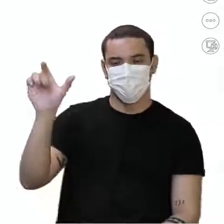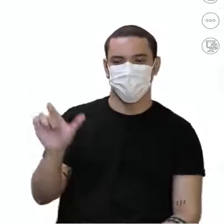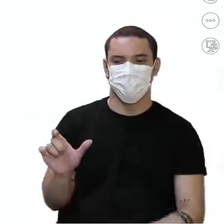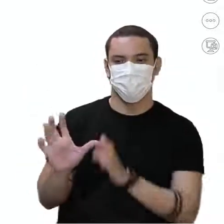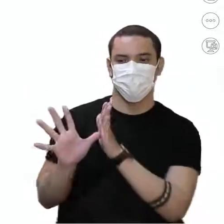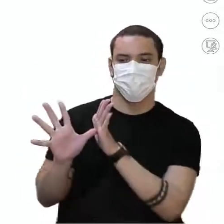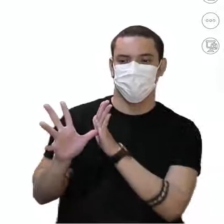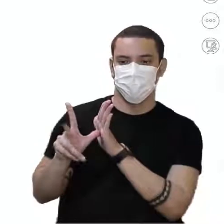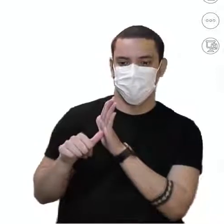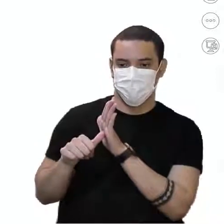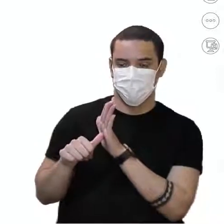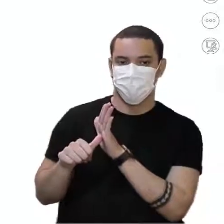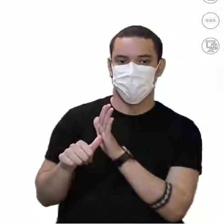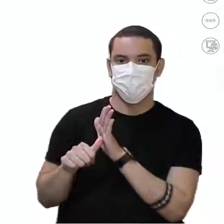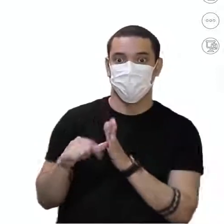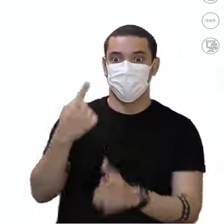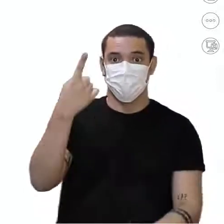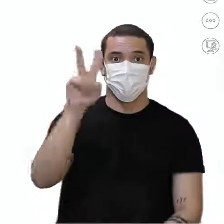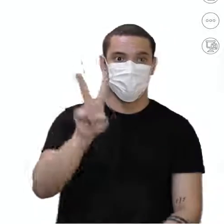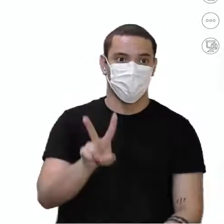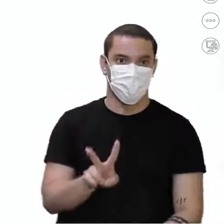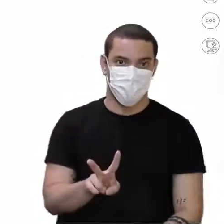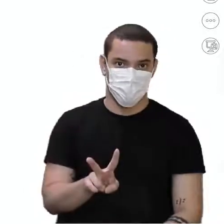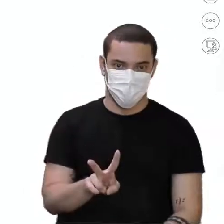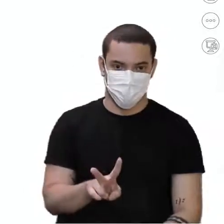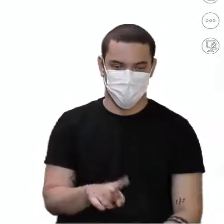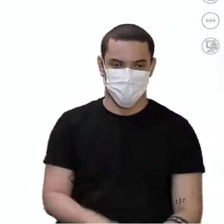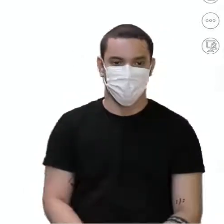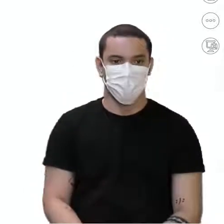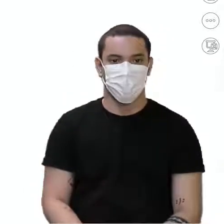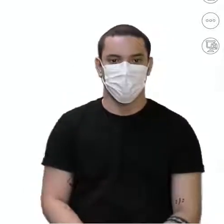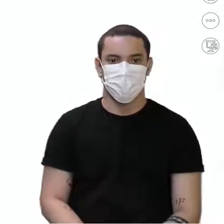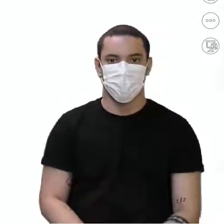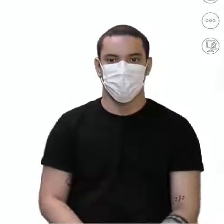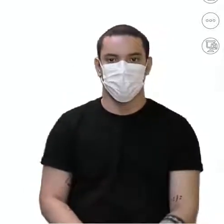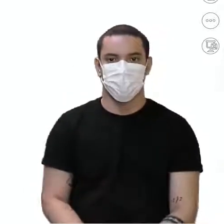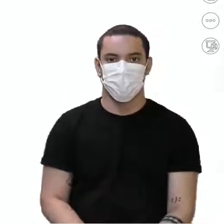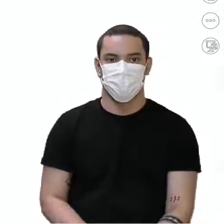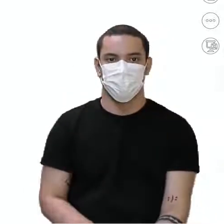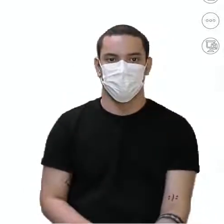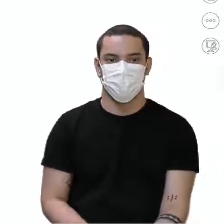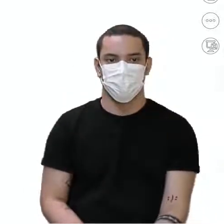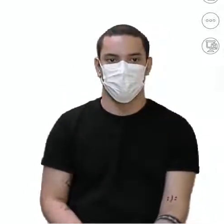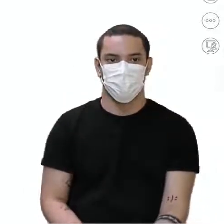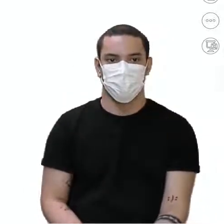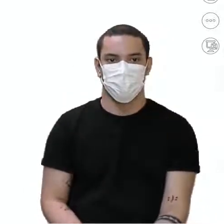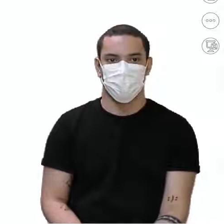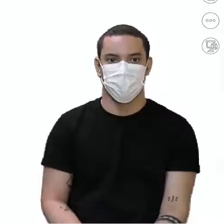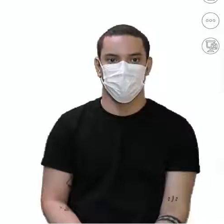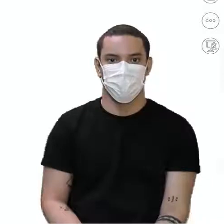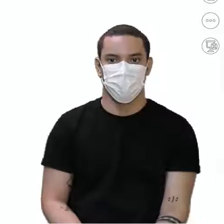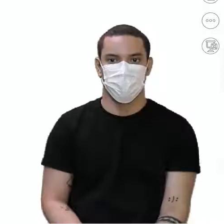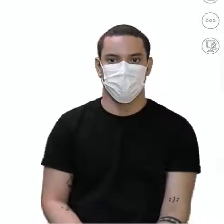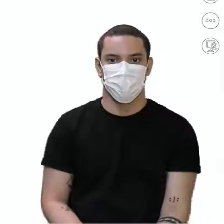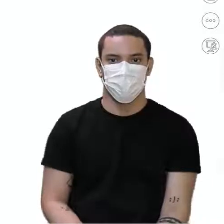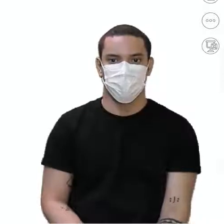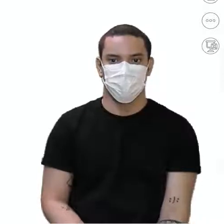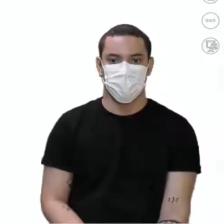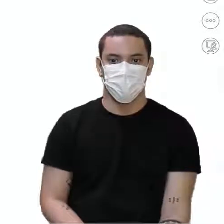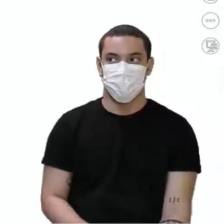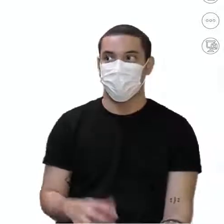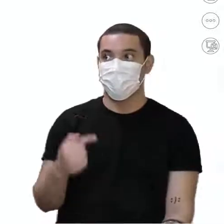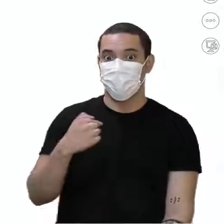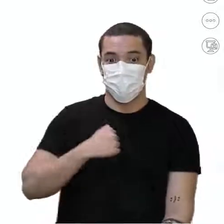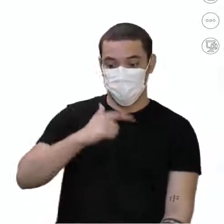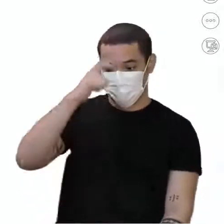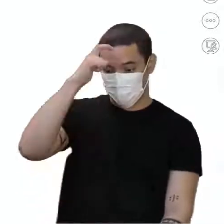assaltado uma vez. I have been mugged 3 times. Eu tô falando